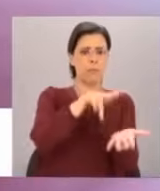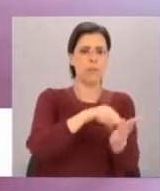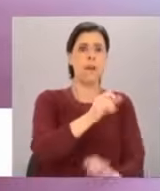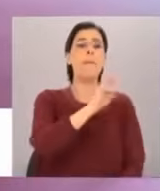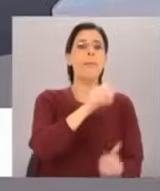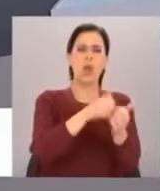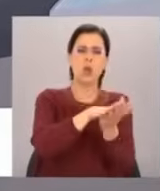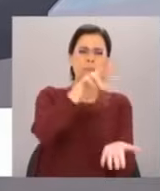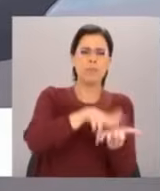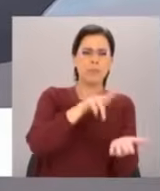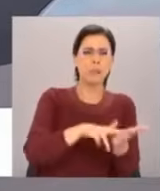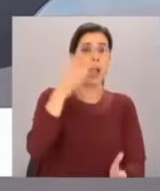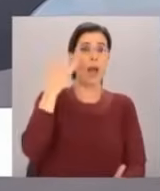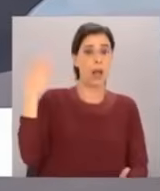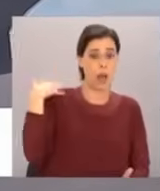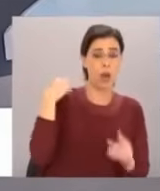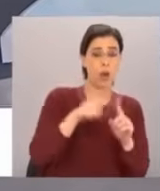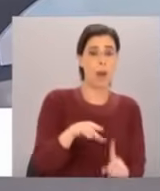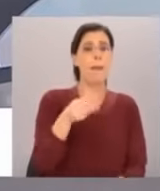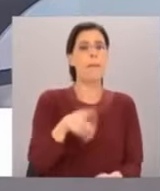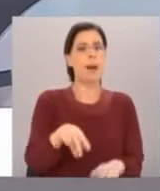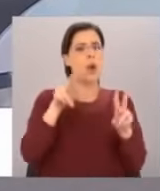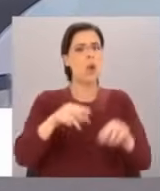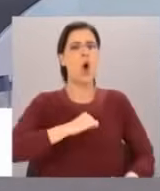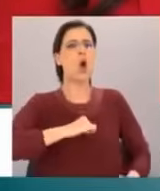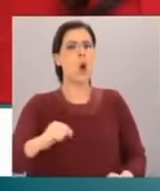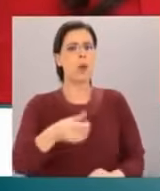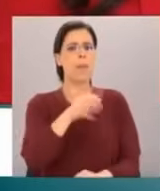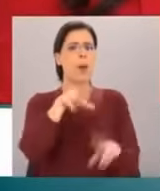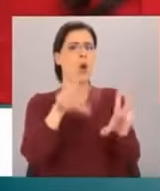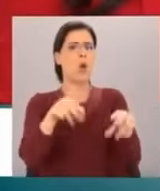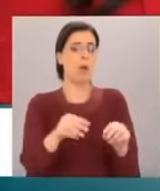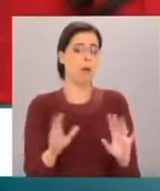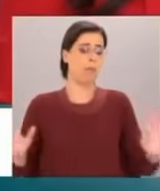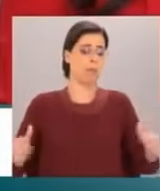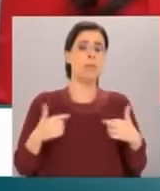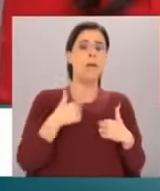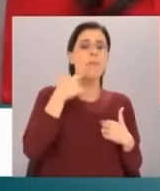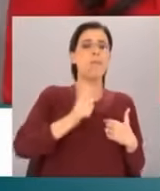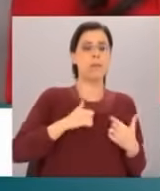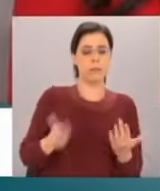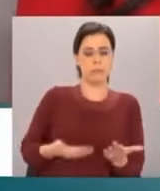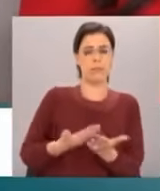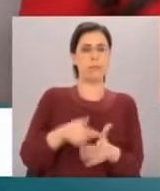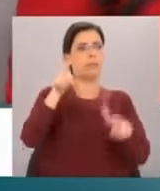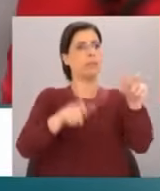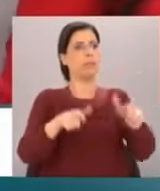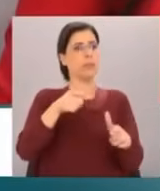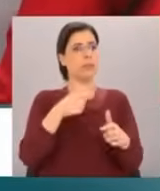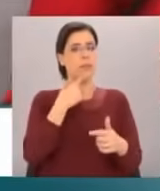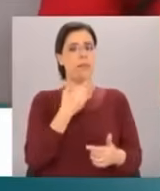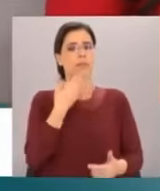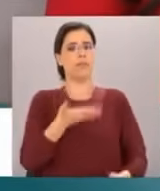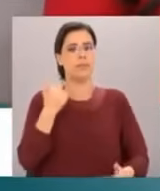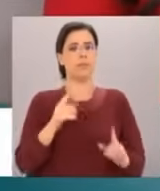socialistas todos desde então Encosta que o pai nunca ficou contra um orçamento socialista portanto nós é apresentado um salve leitores falta a